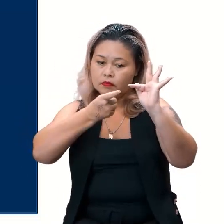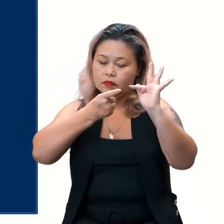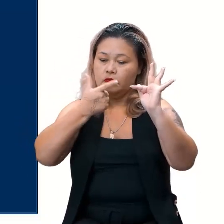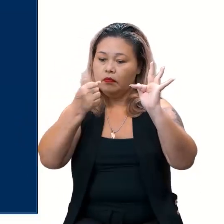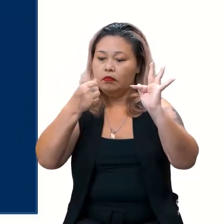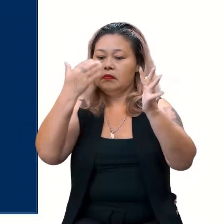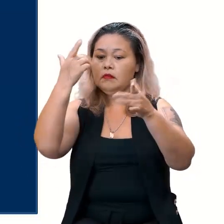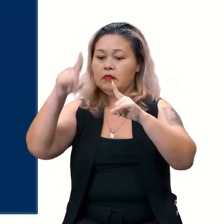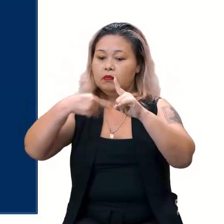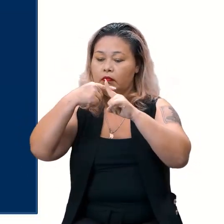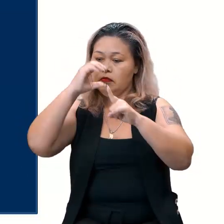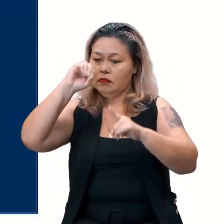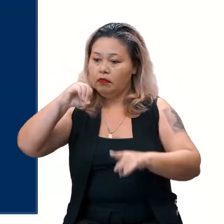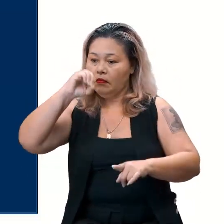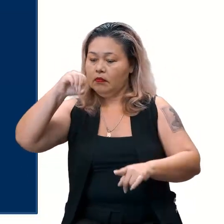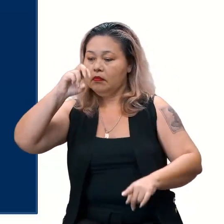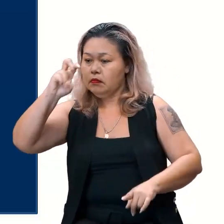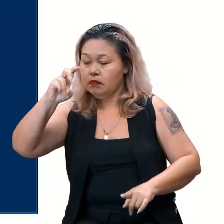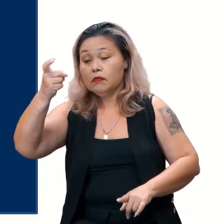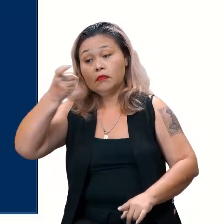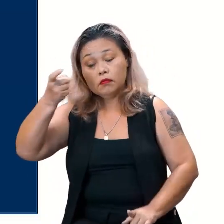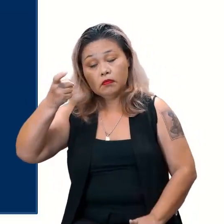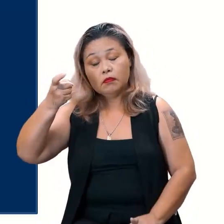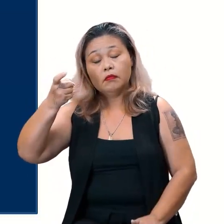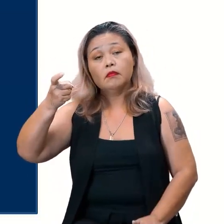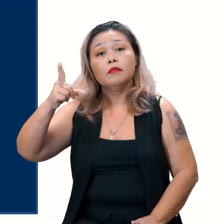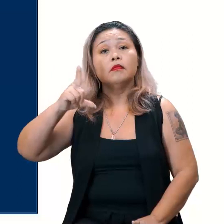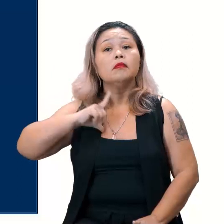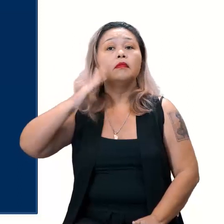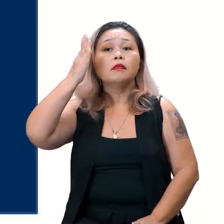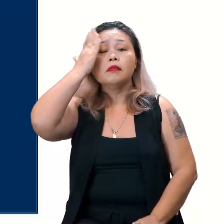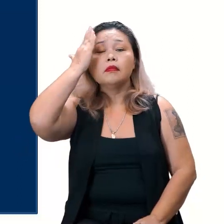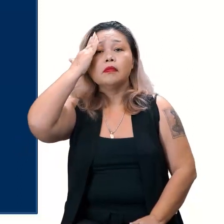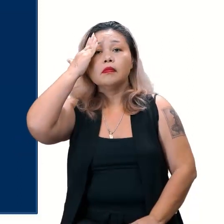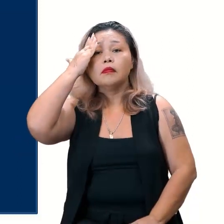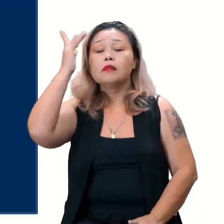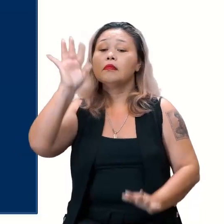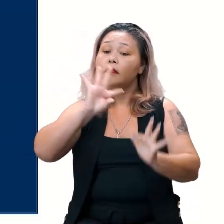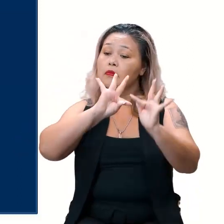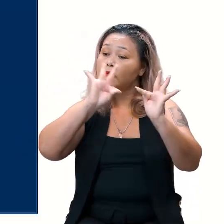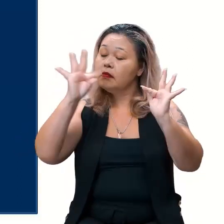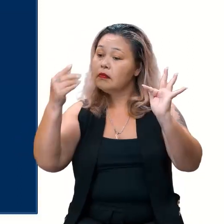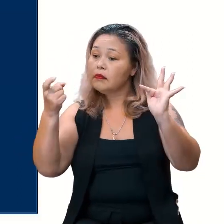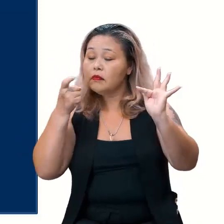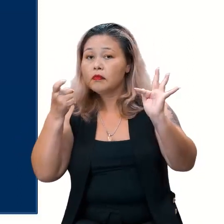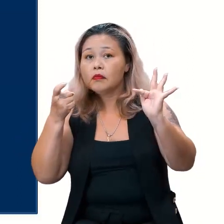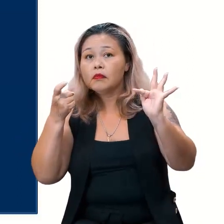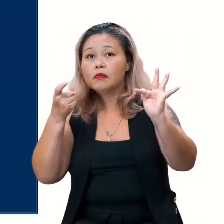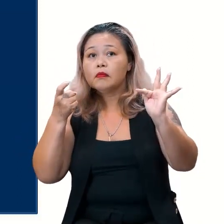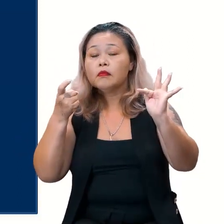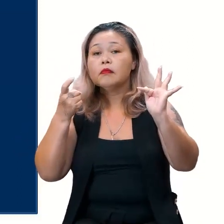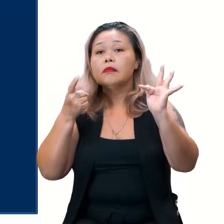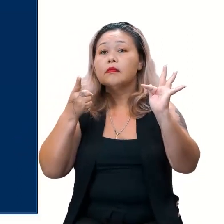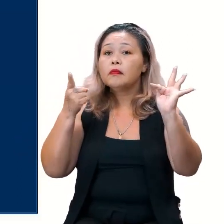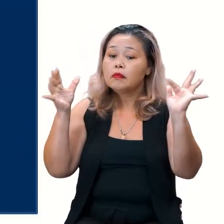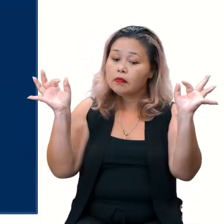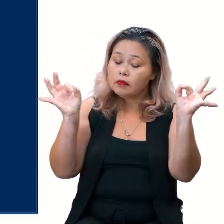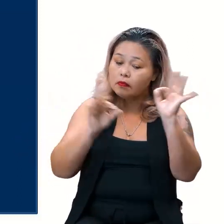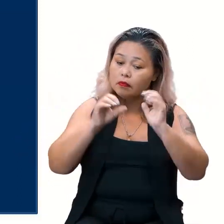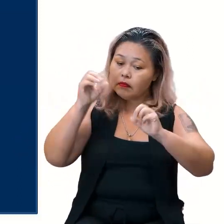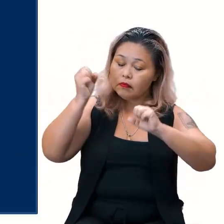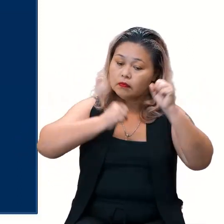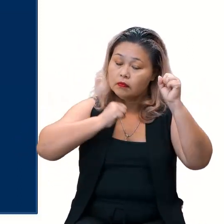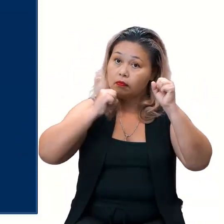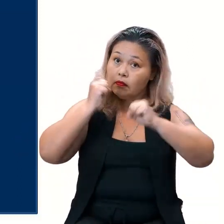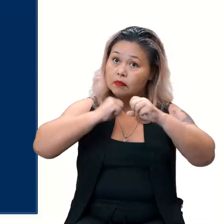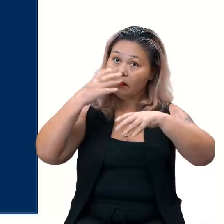mais 0,05x e ele quer saber o valor de x. Quando sai da máquina de calcular um valor de